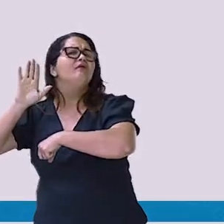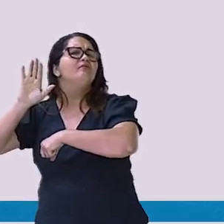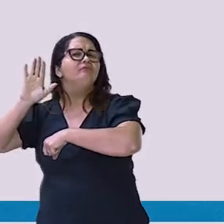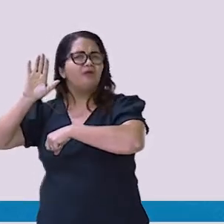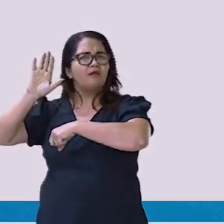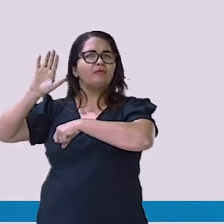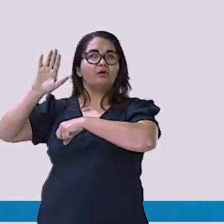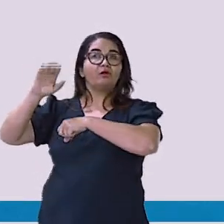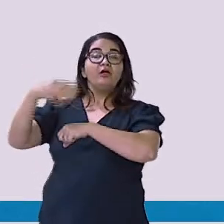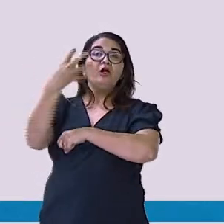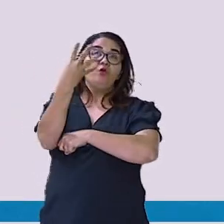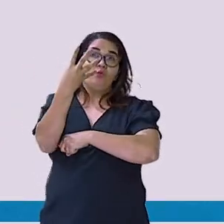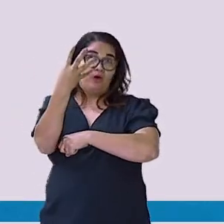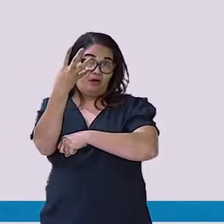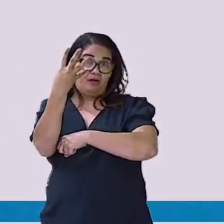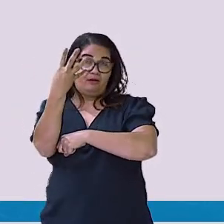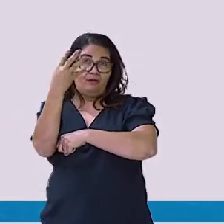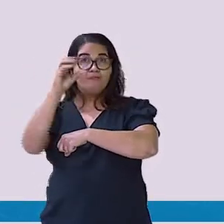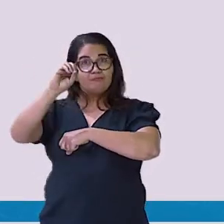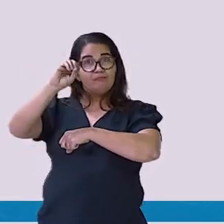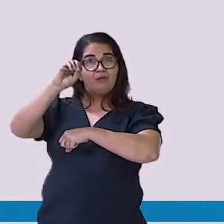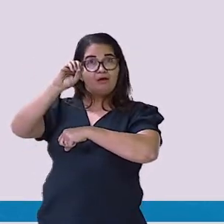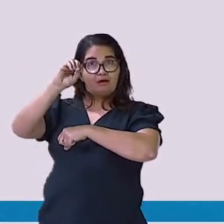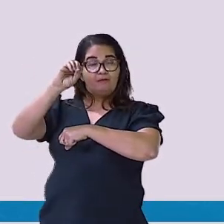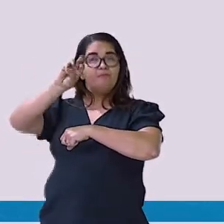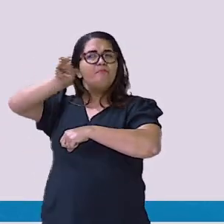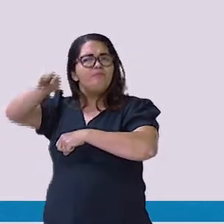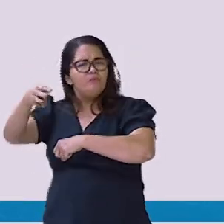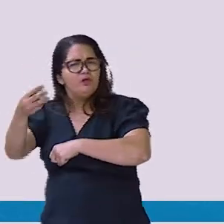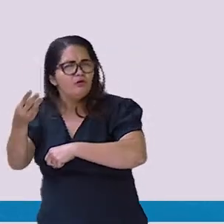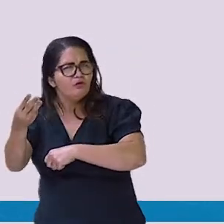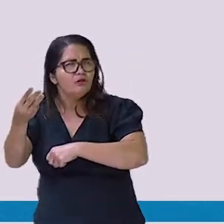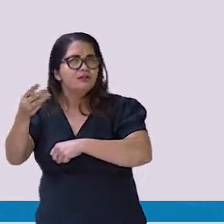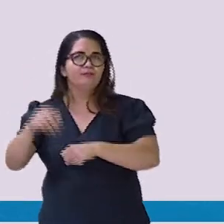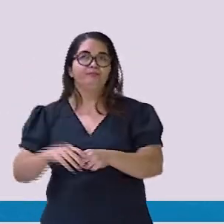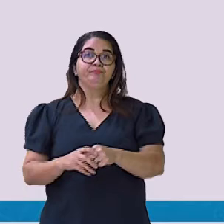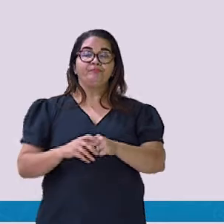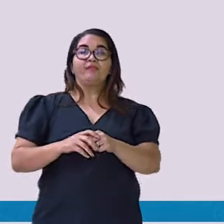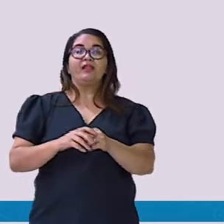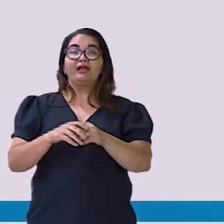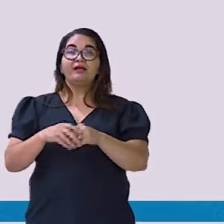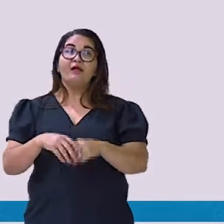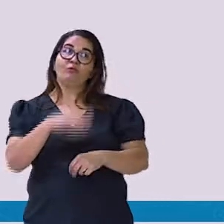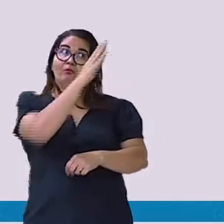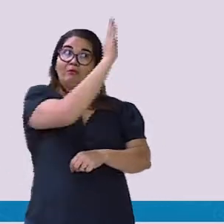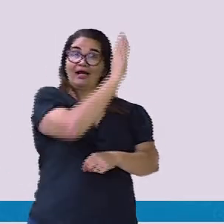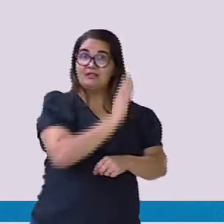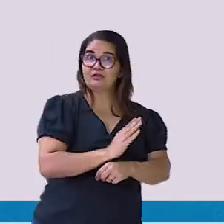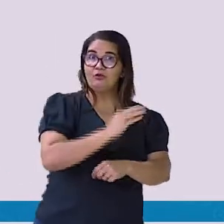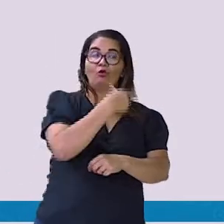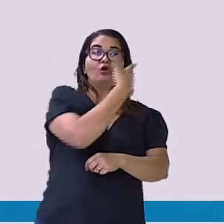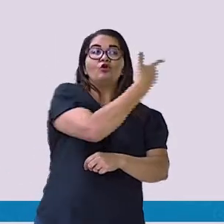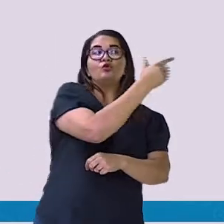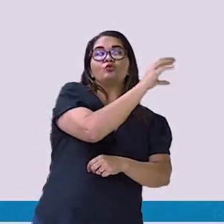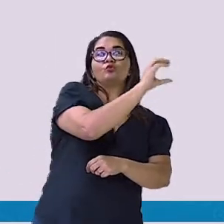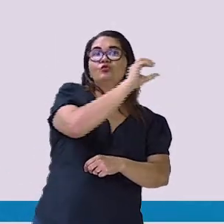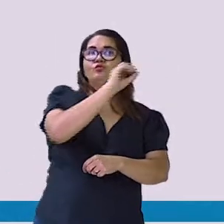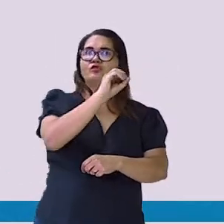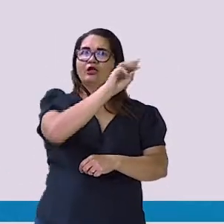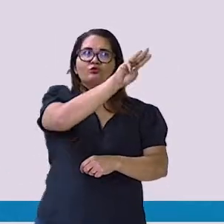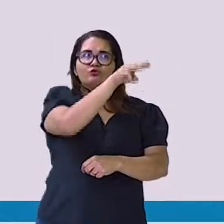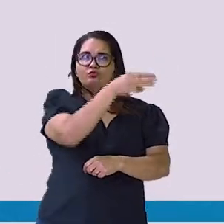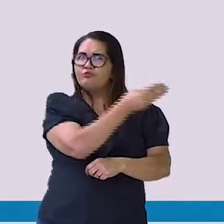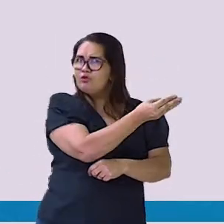milhões. Olha bem, 200 milhões o Brasil. E o Canadá,